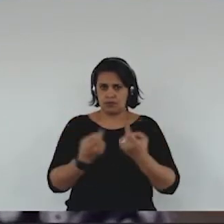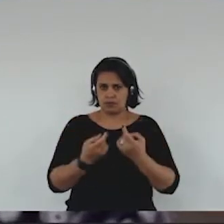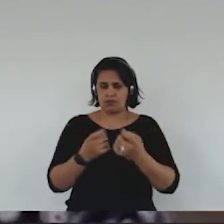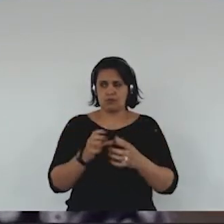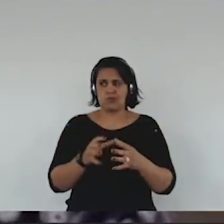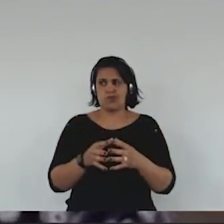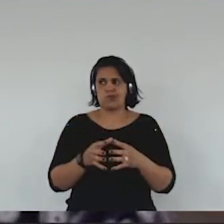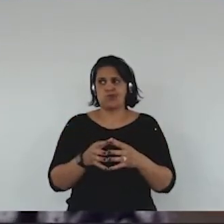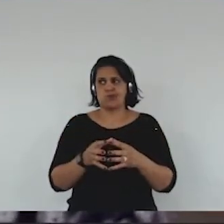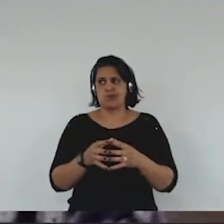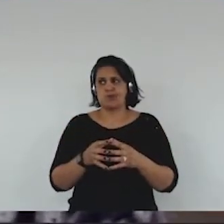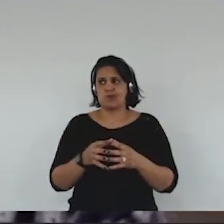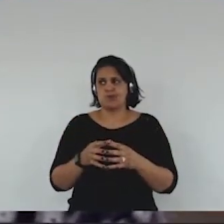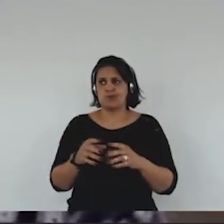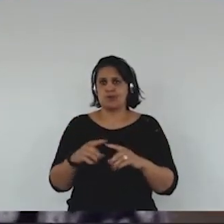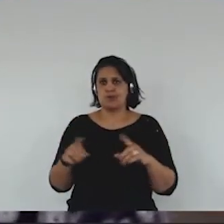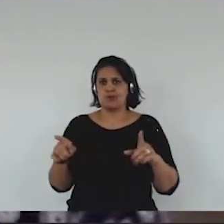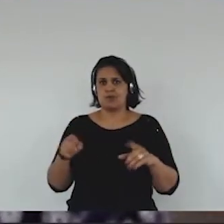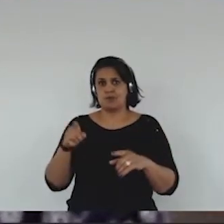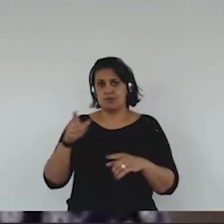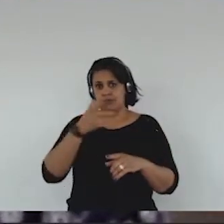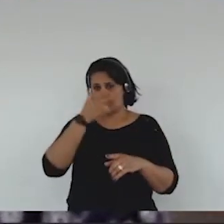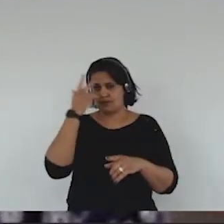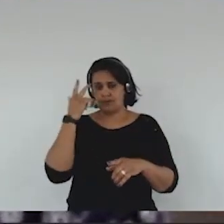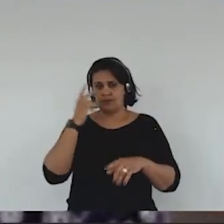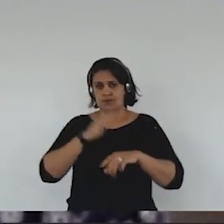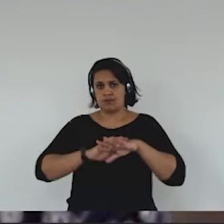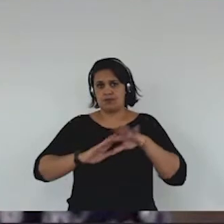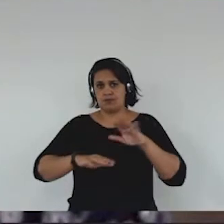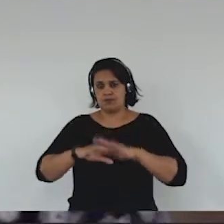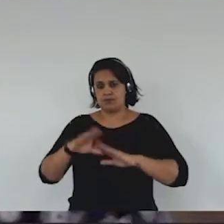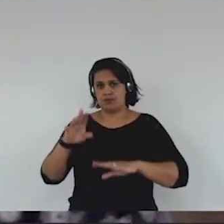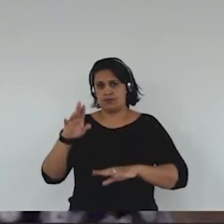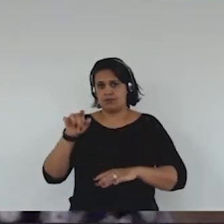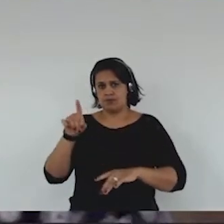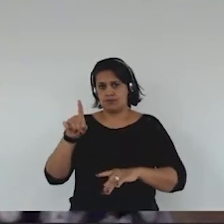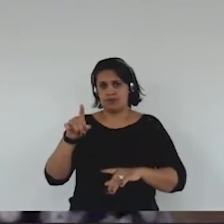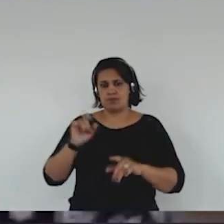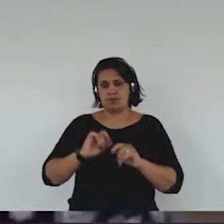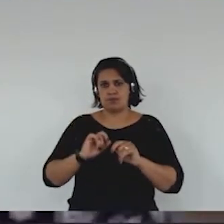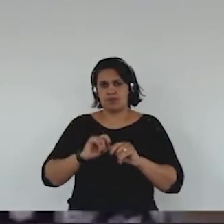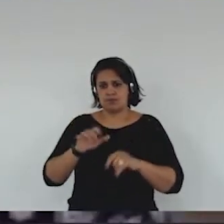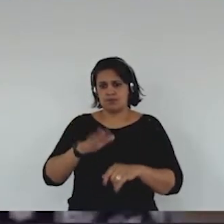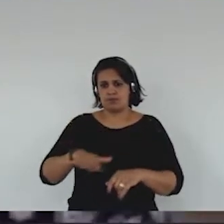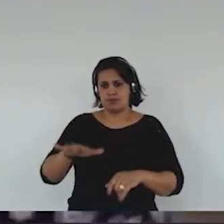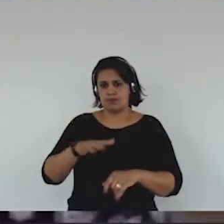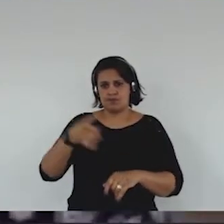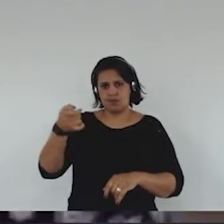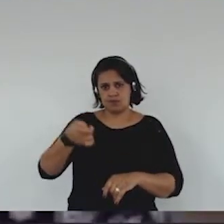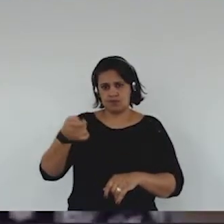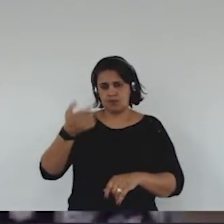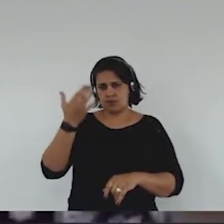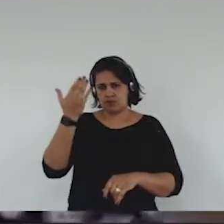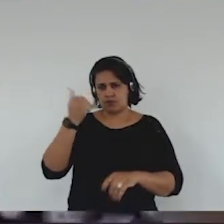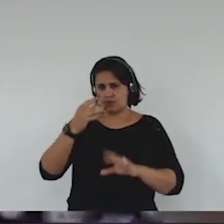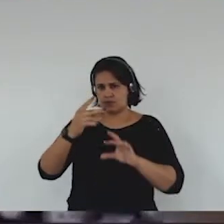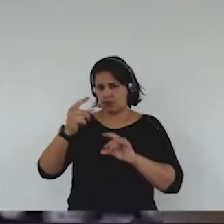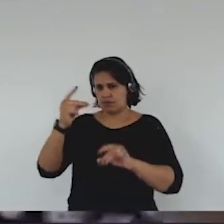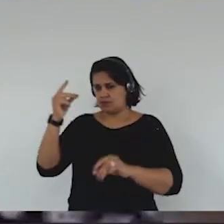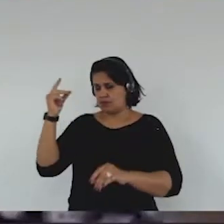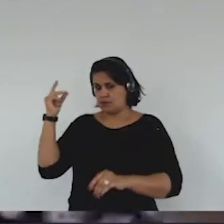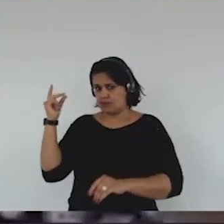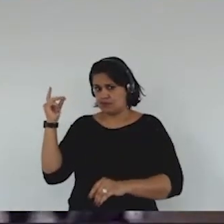Mas aqueles que praticam arbitragem, aqueles que estão no mundo arbitral, já sabem de longa data